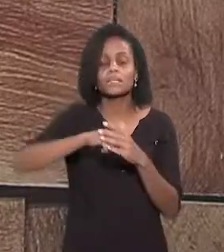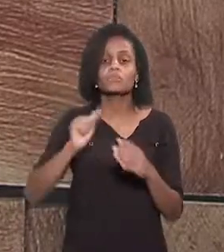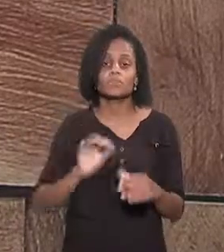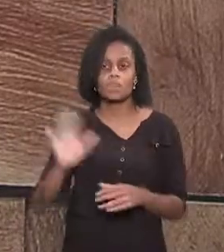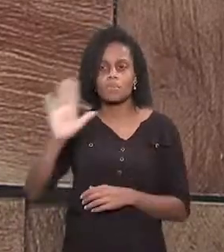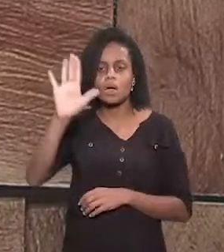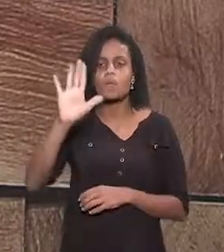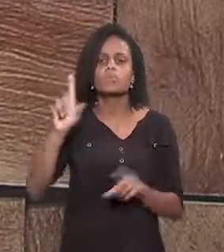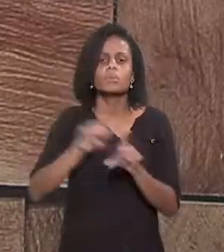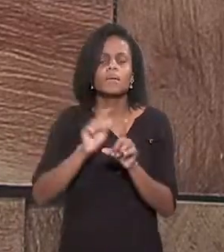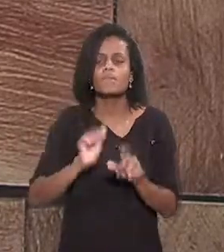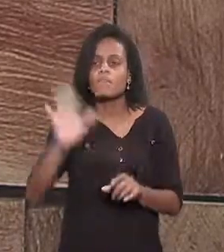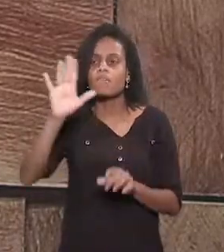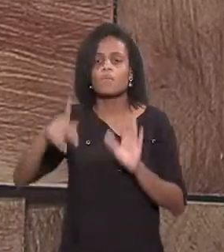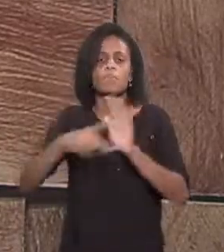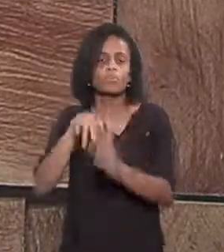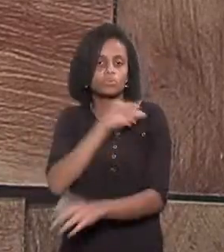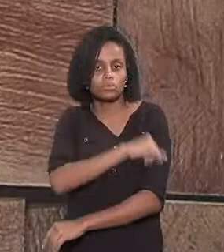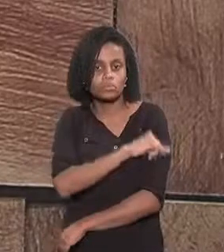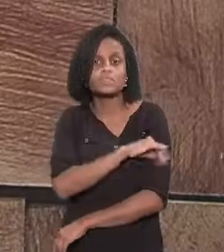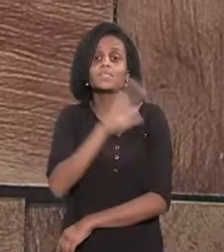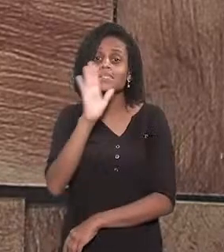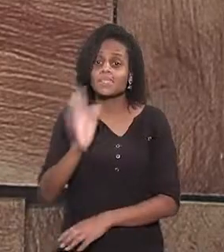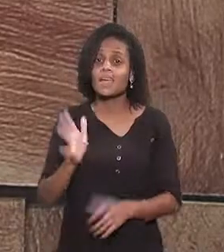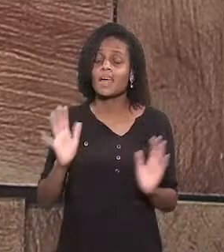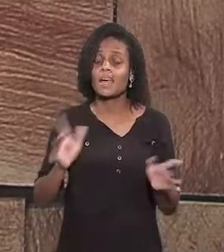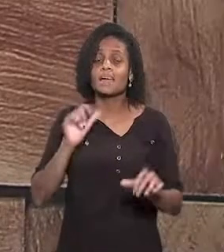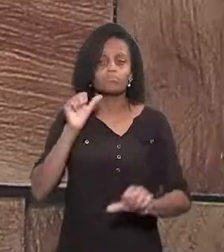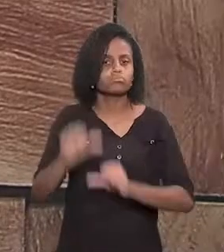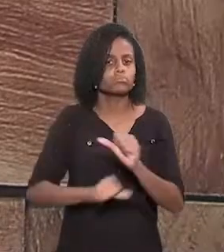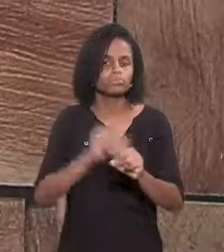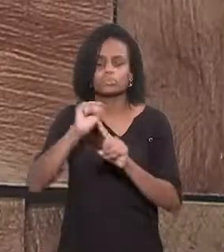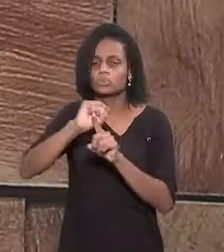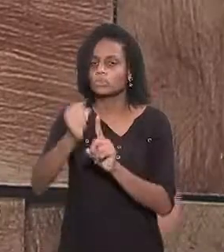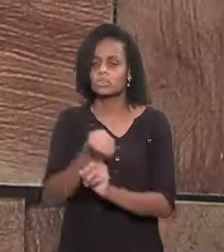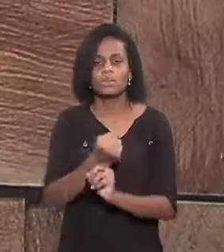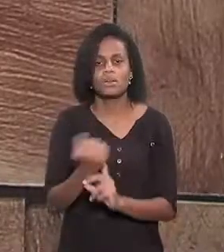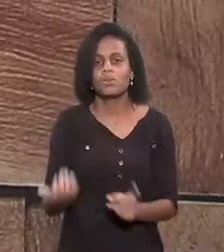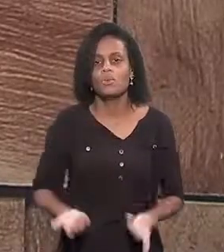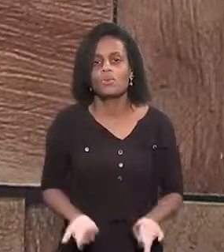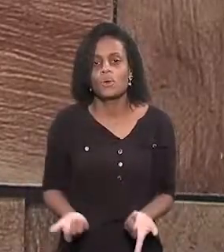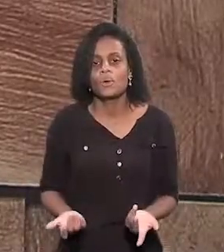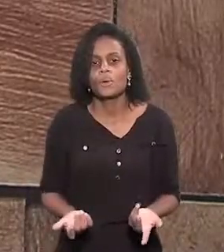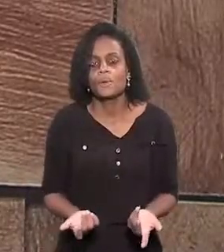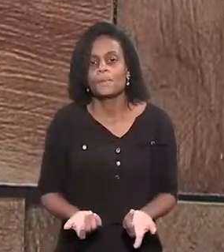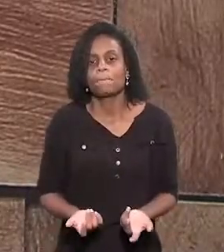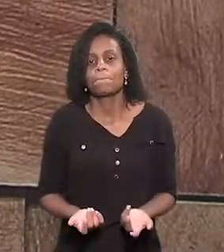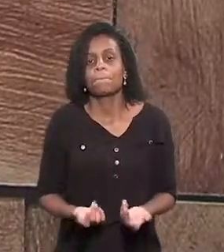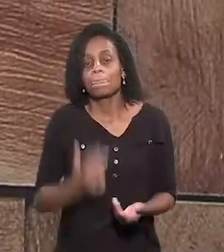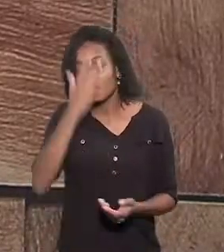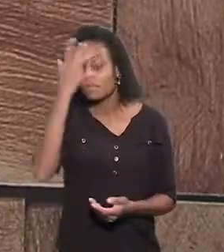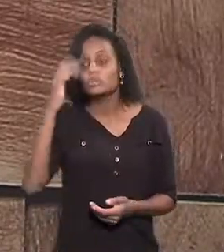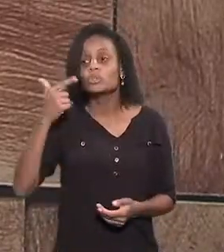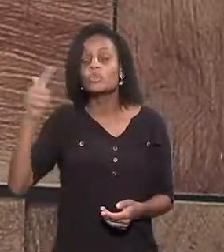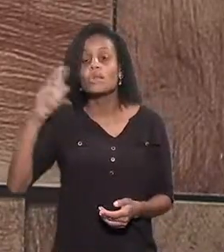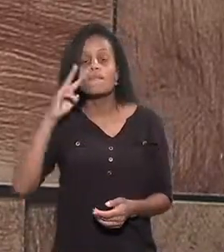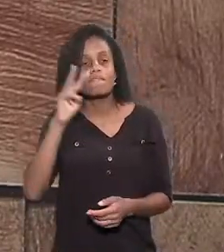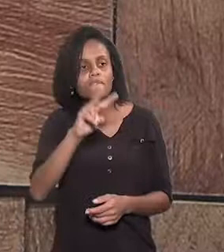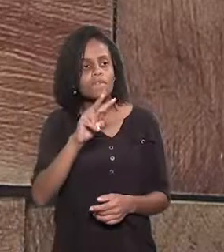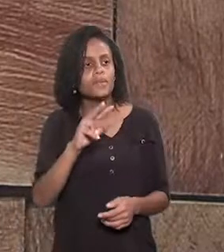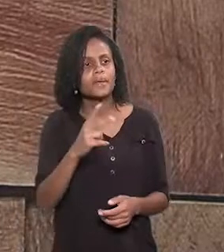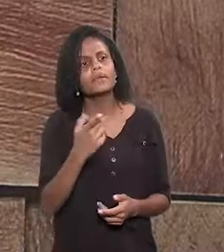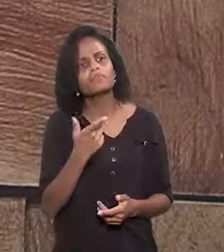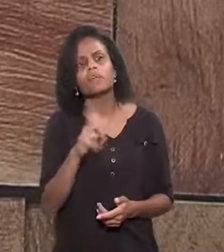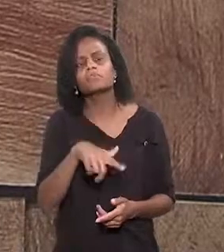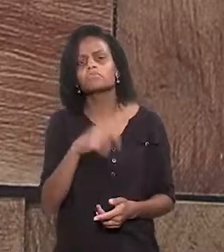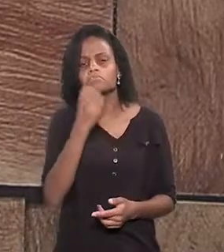das favelas do Rio de Janeiro, isso já é uma transformação social que é vista com outros olhos por muita gente da